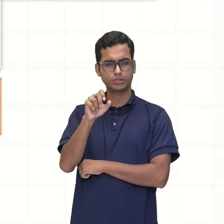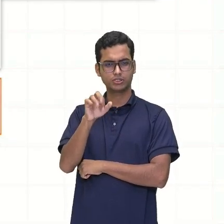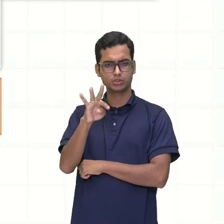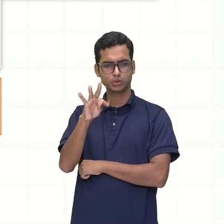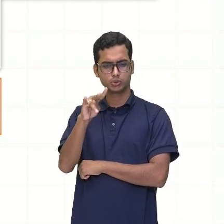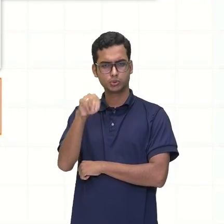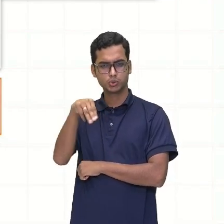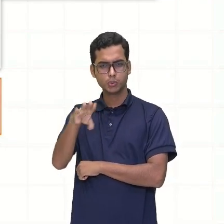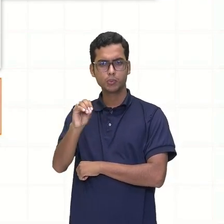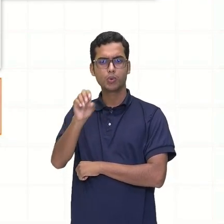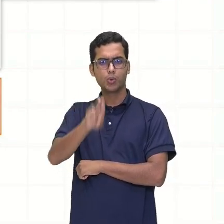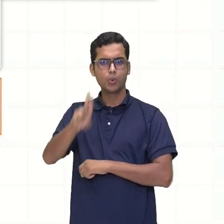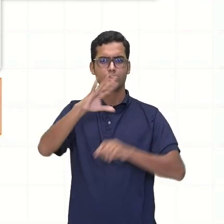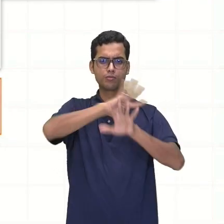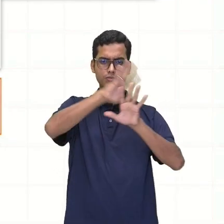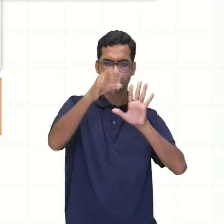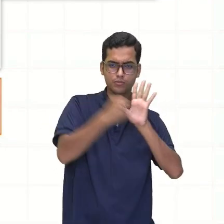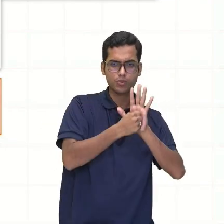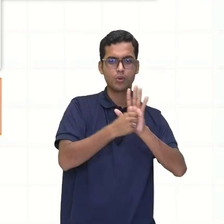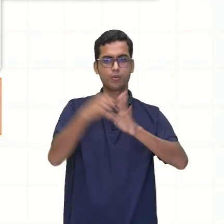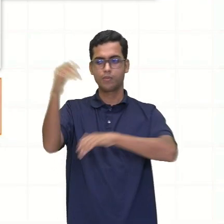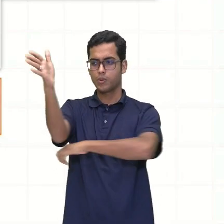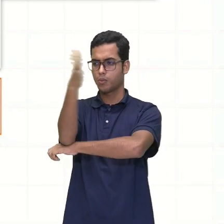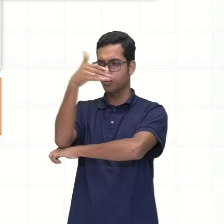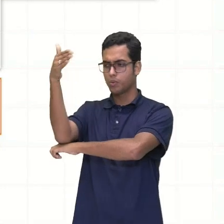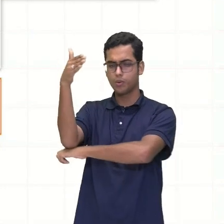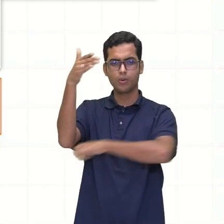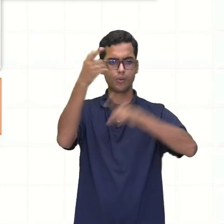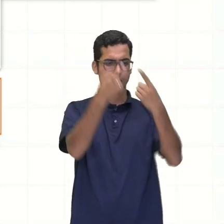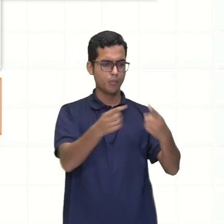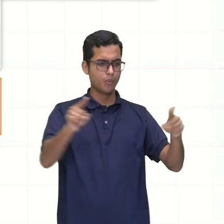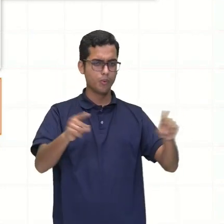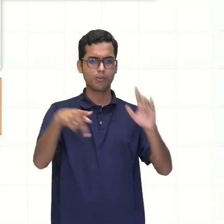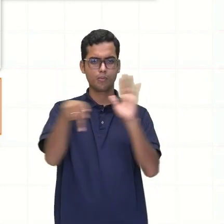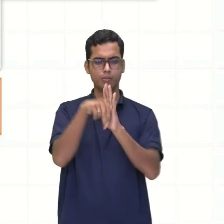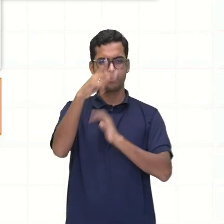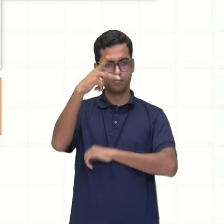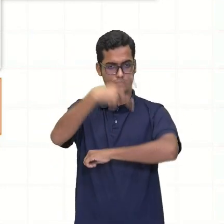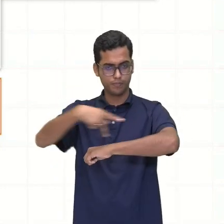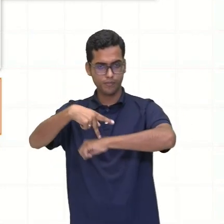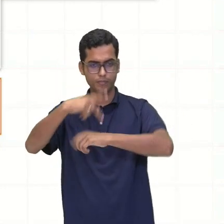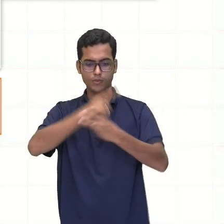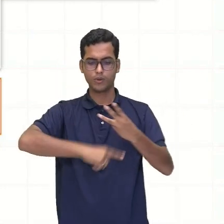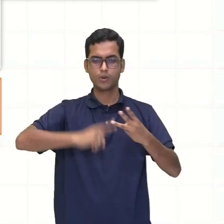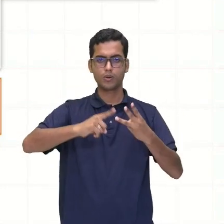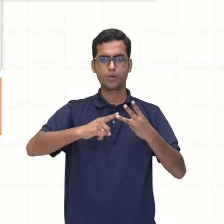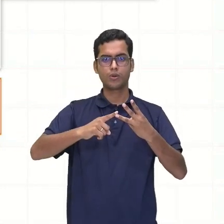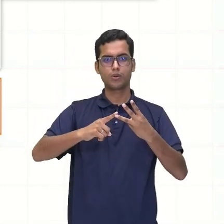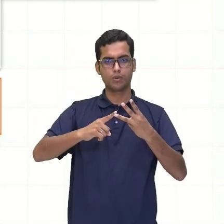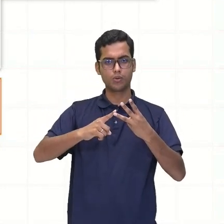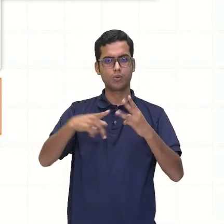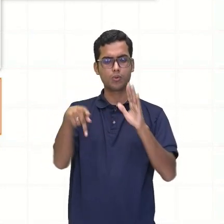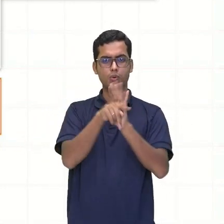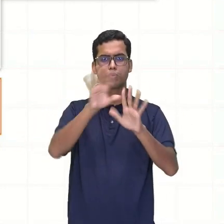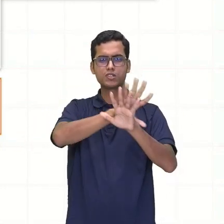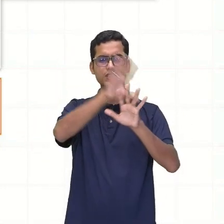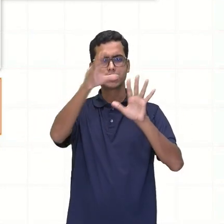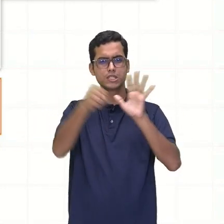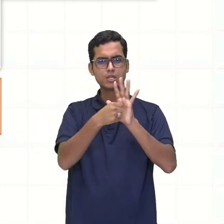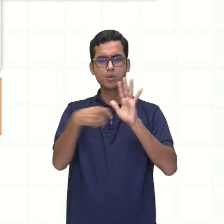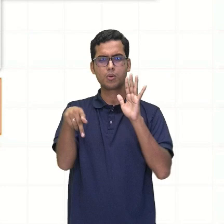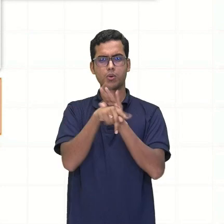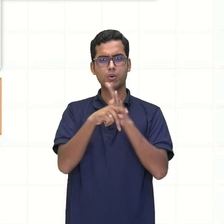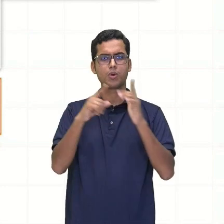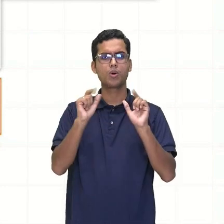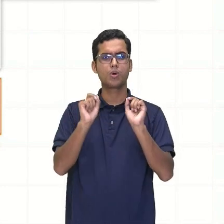símbolos como a bandeira, como o hino, como o brasão de armas, como vocês podem ver nessas